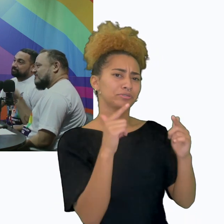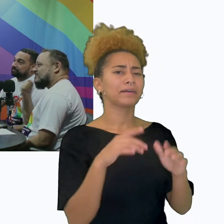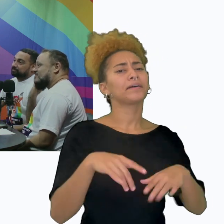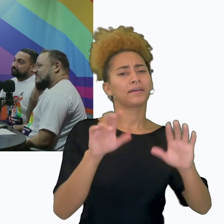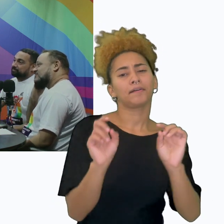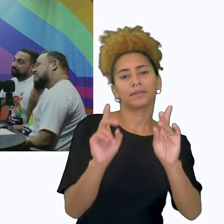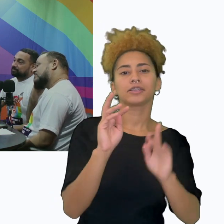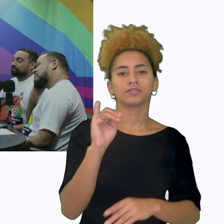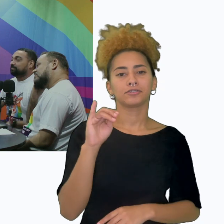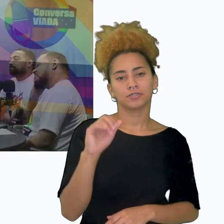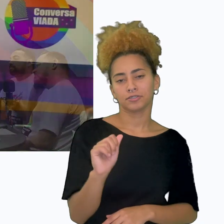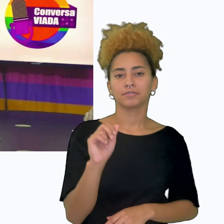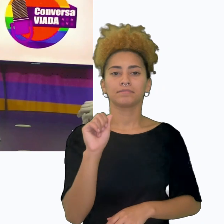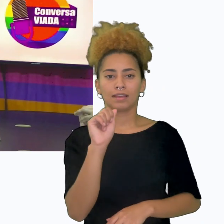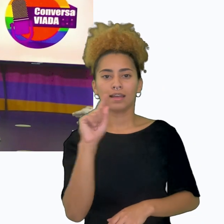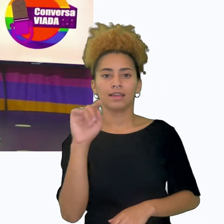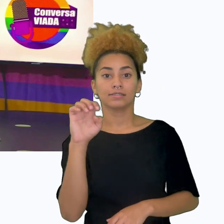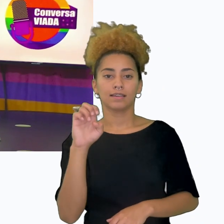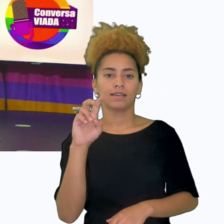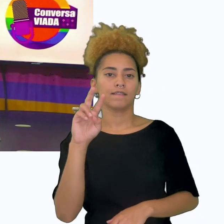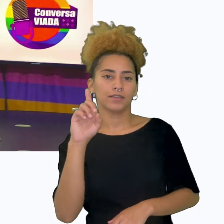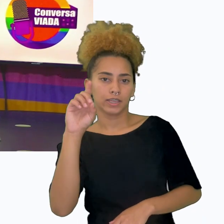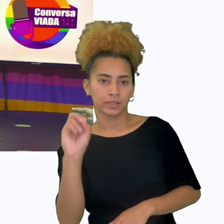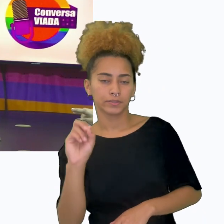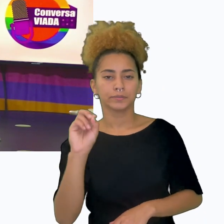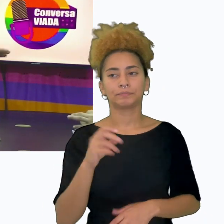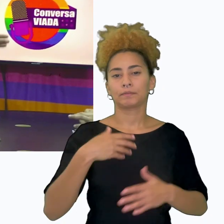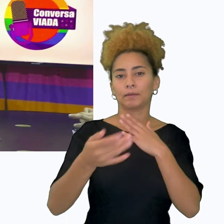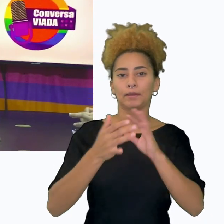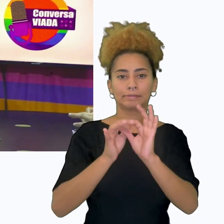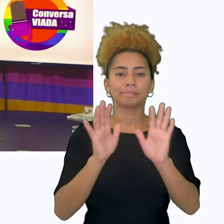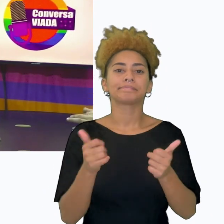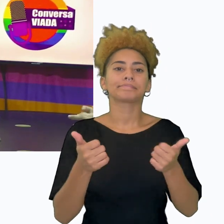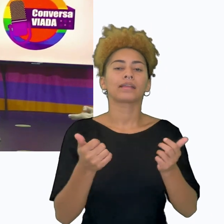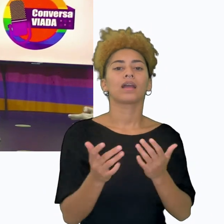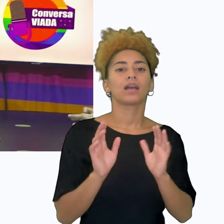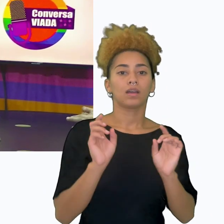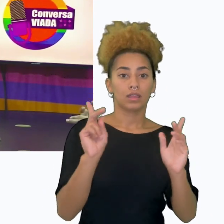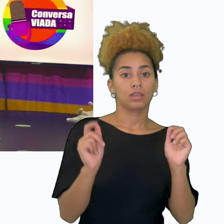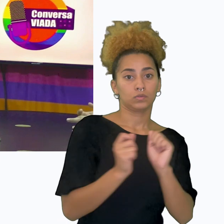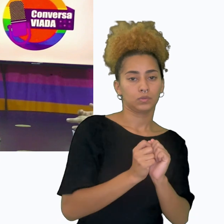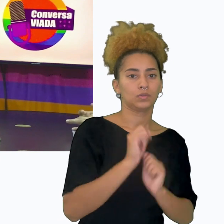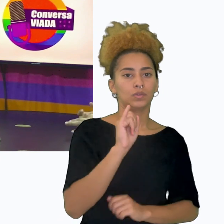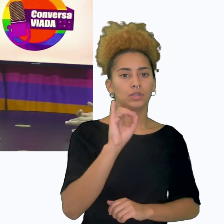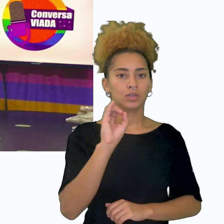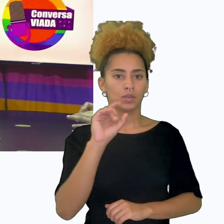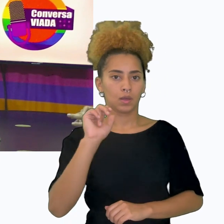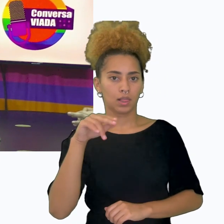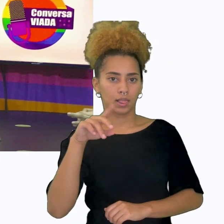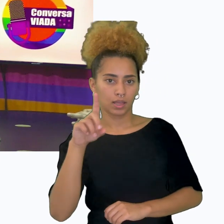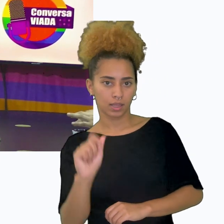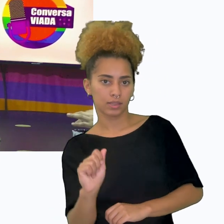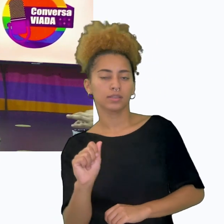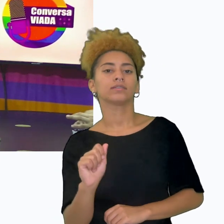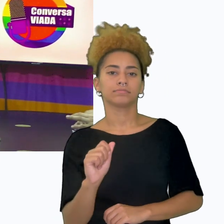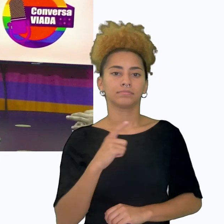nome pra colocar. Não, bicha, bota Tina Azevedo, meio o resto. Não, bota Azevedo. Esse viado vai de qualquer jeito. Aí entrou eu, aí a Holanda me